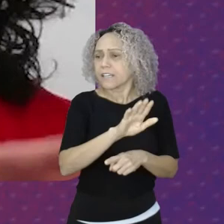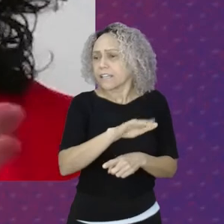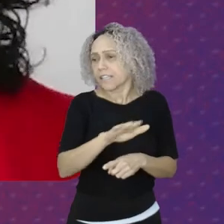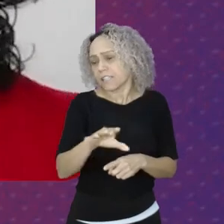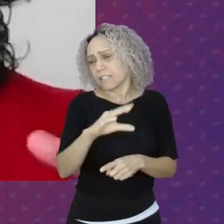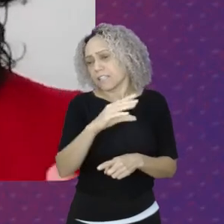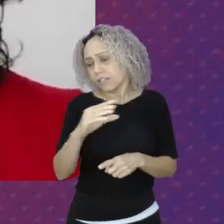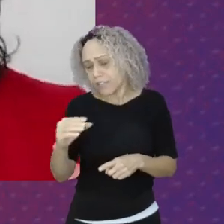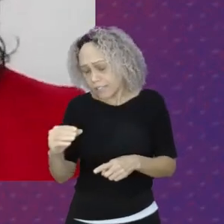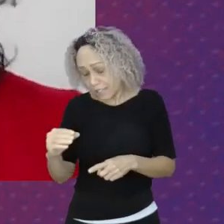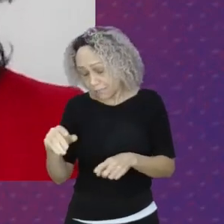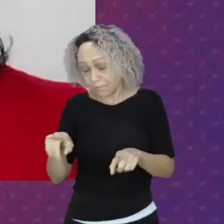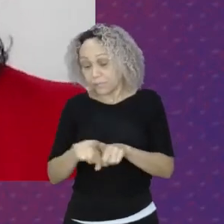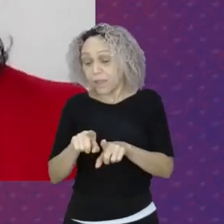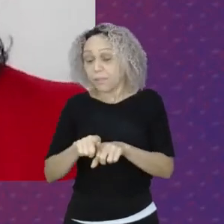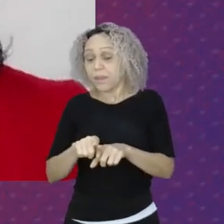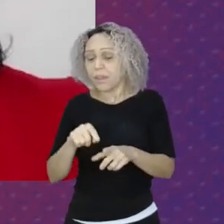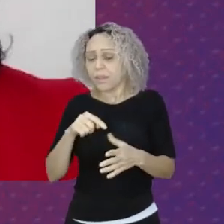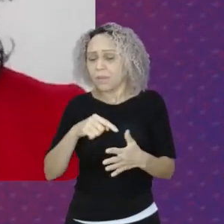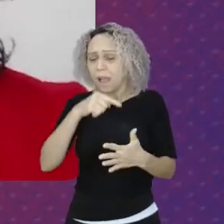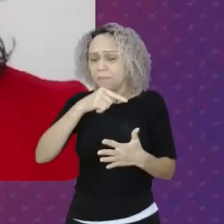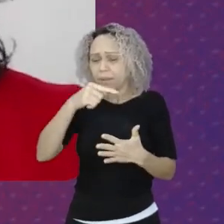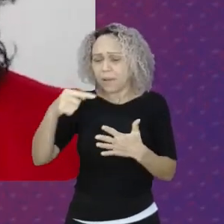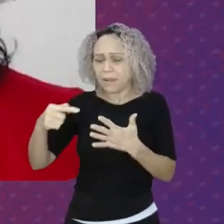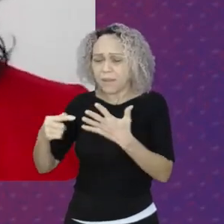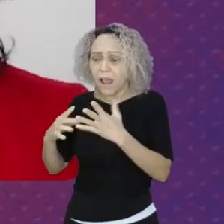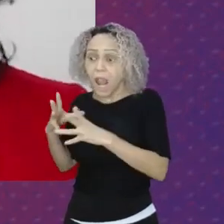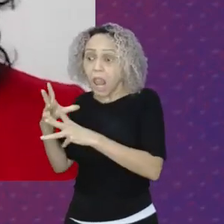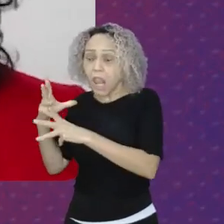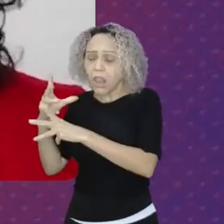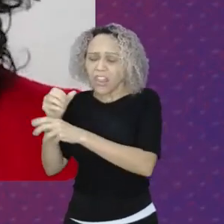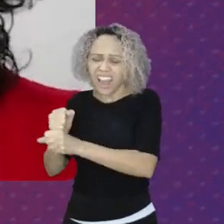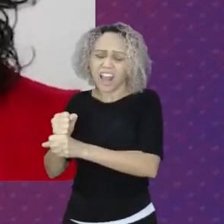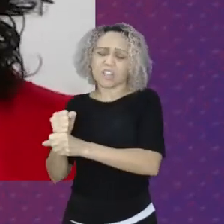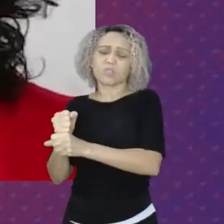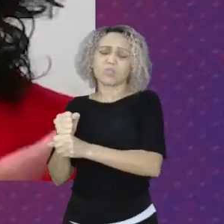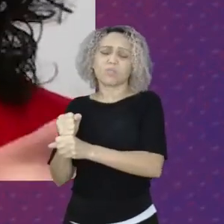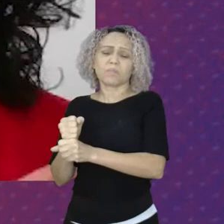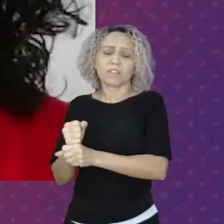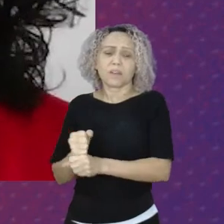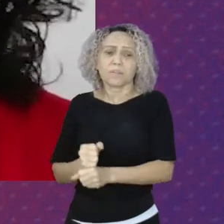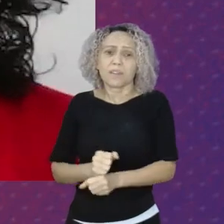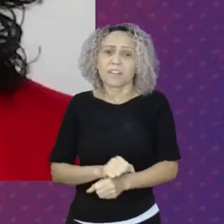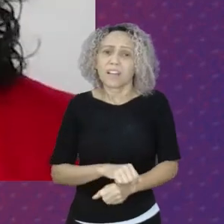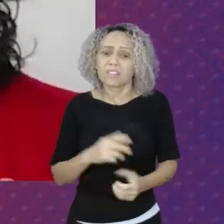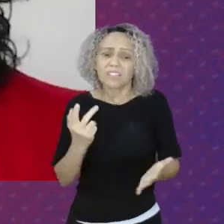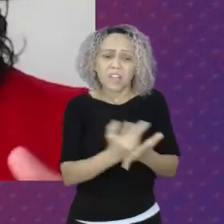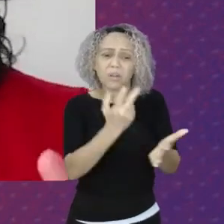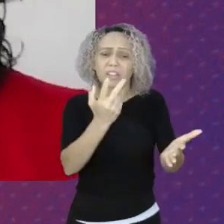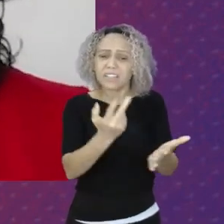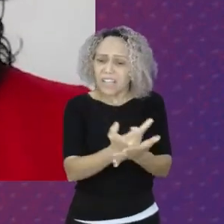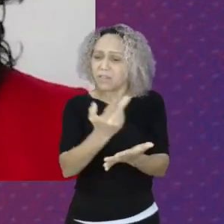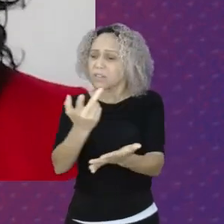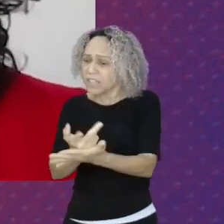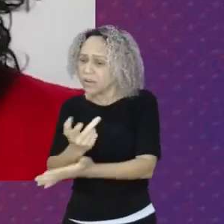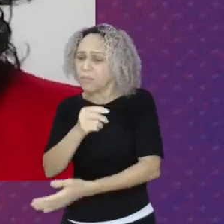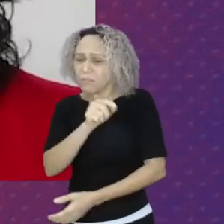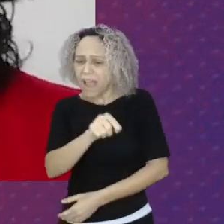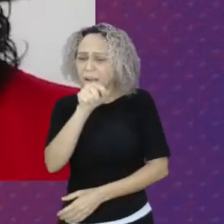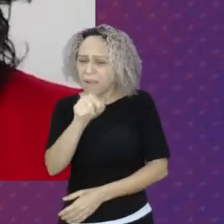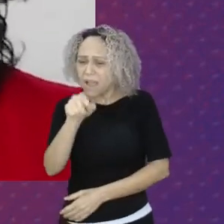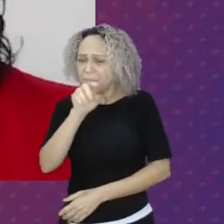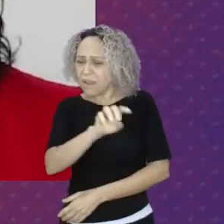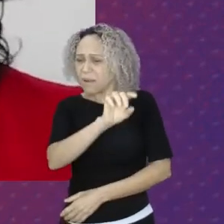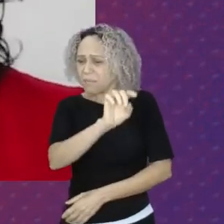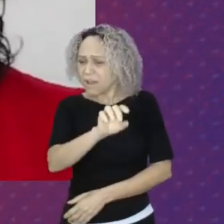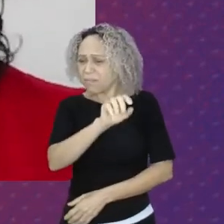esses dados, é possível, então, que o município possa pensar políticas públicas a partir dos dados gerados